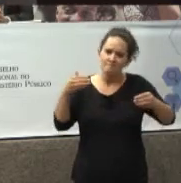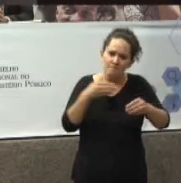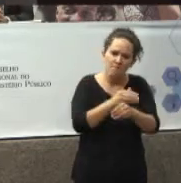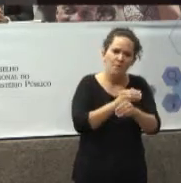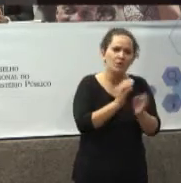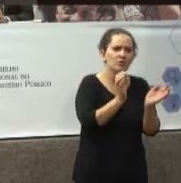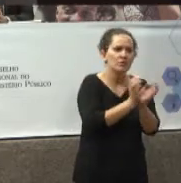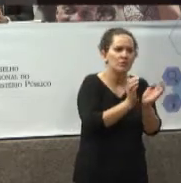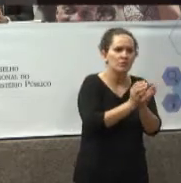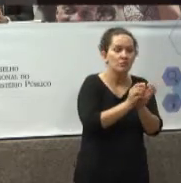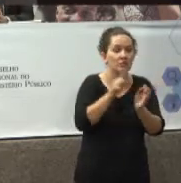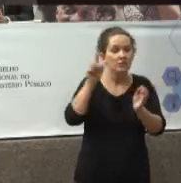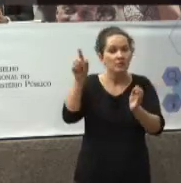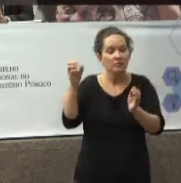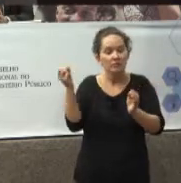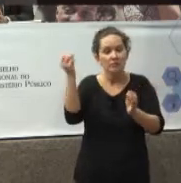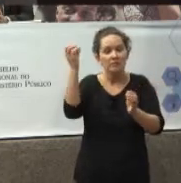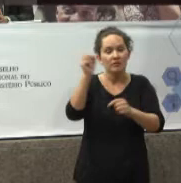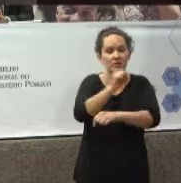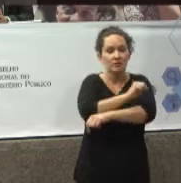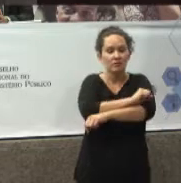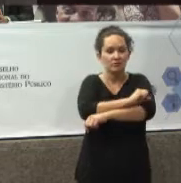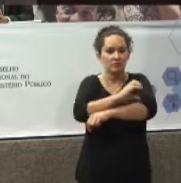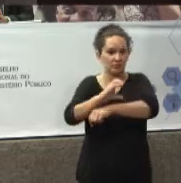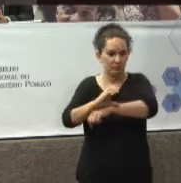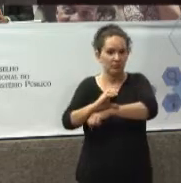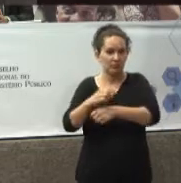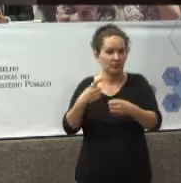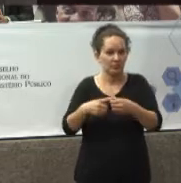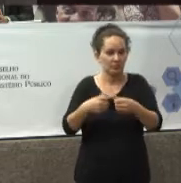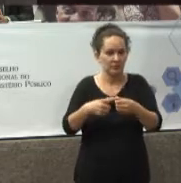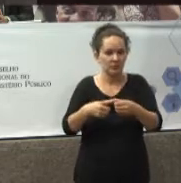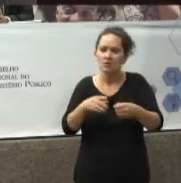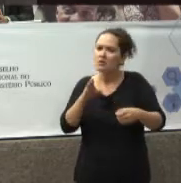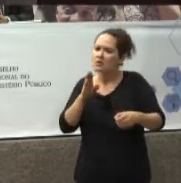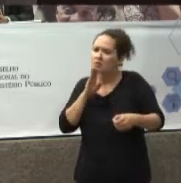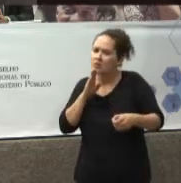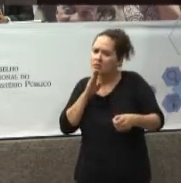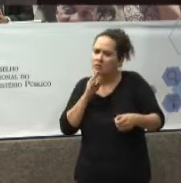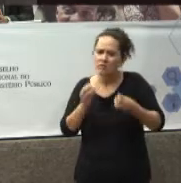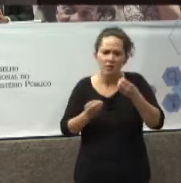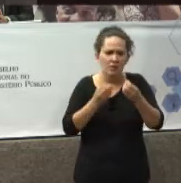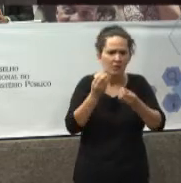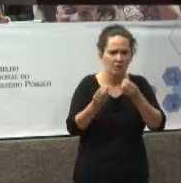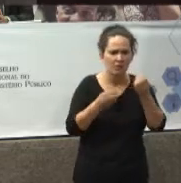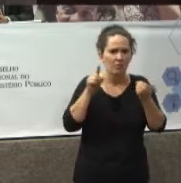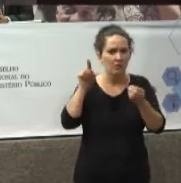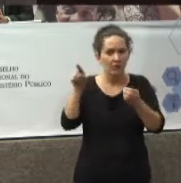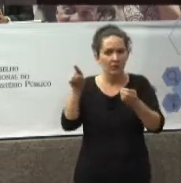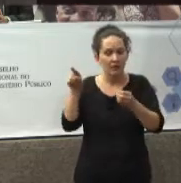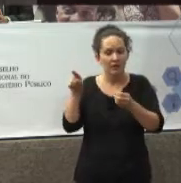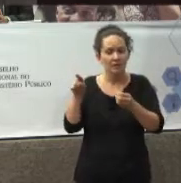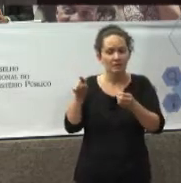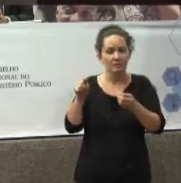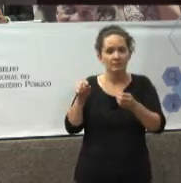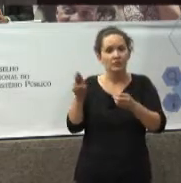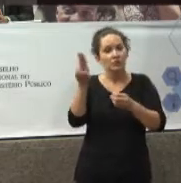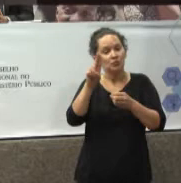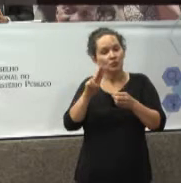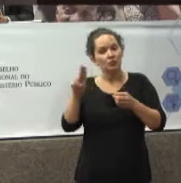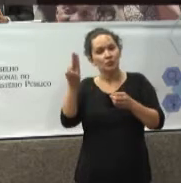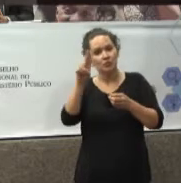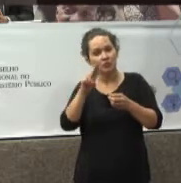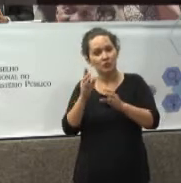a santa catarina né buscar ver e conhecer os critérios de utilizados